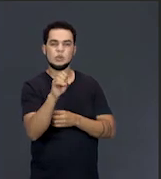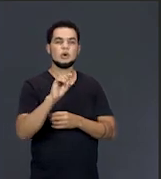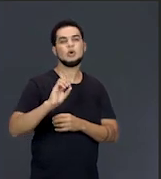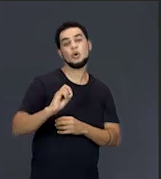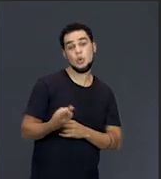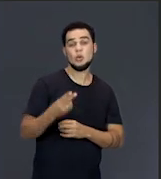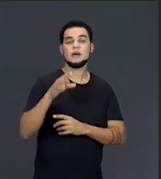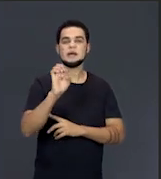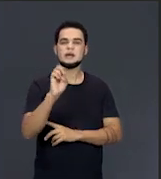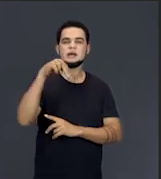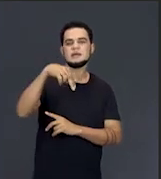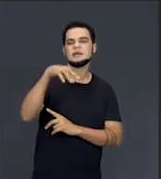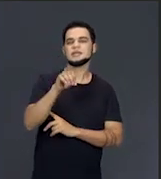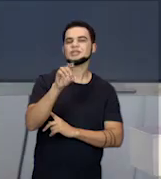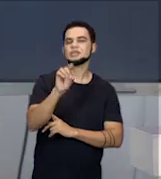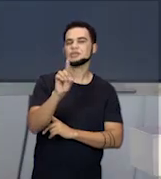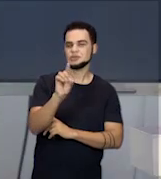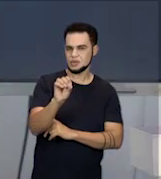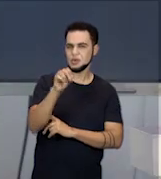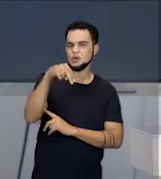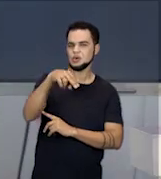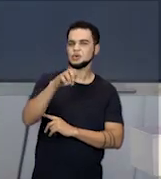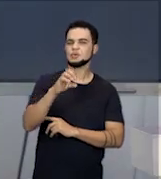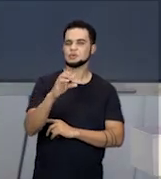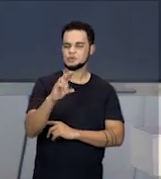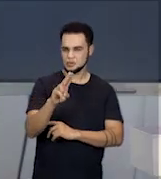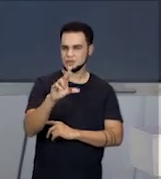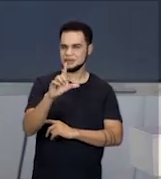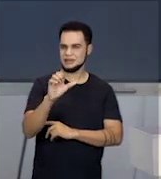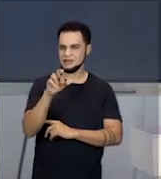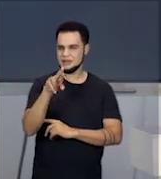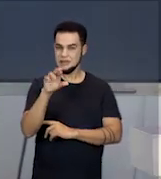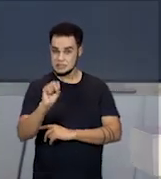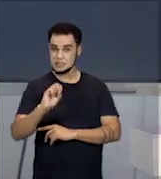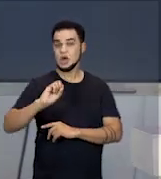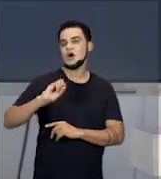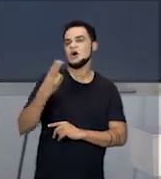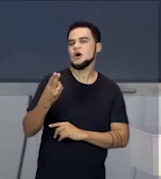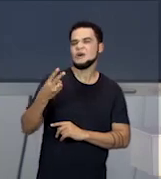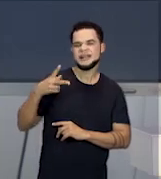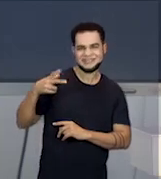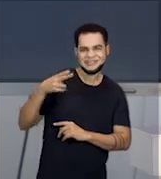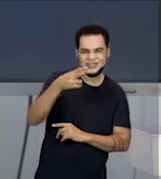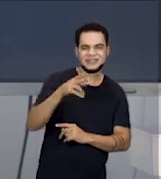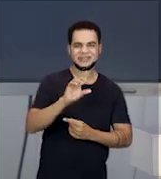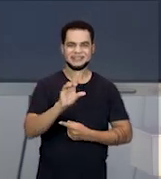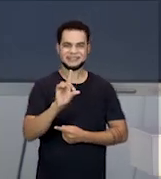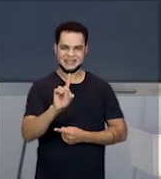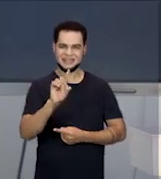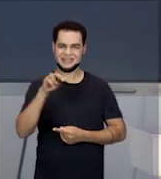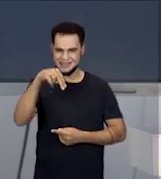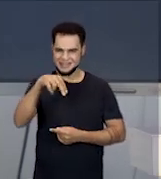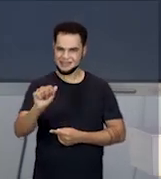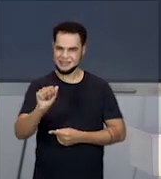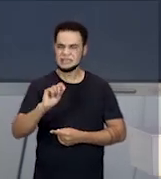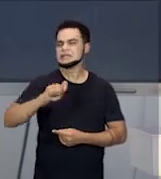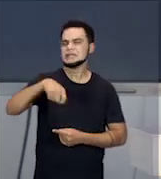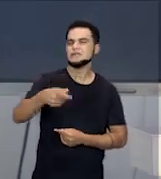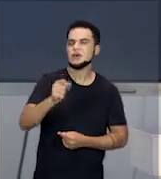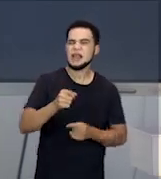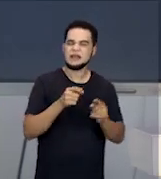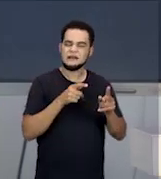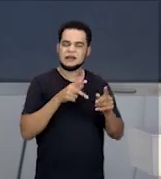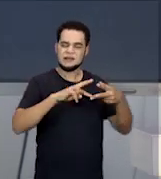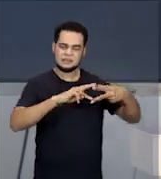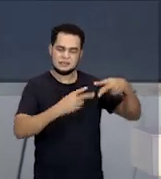endonucleases, também conhecidas como tesouras do DNA. Elas vão picar, elas vão cortar então